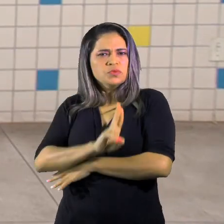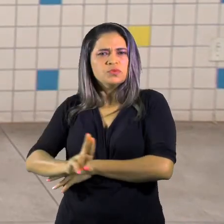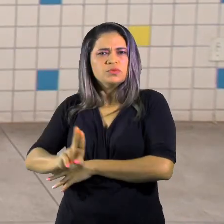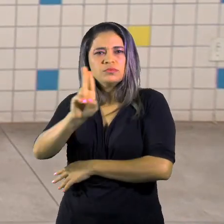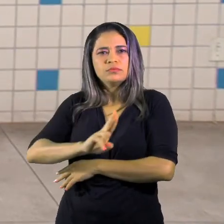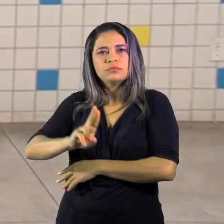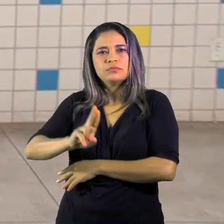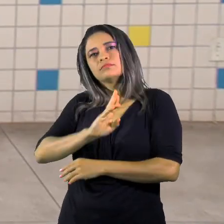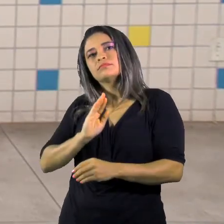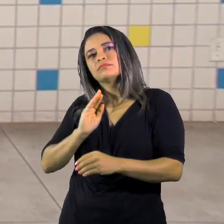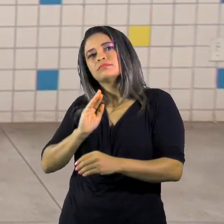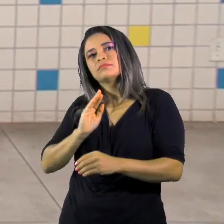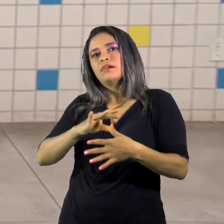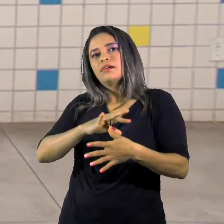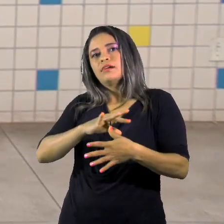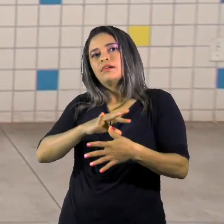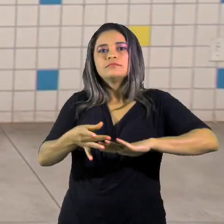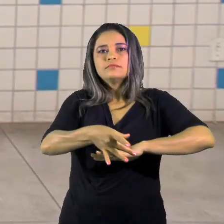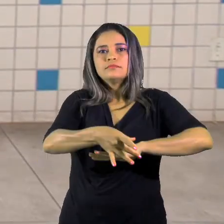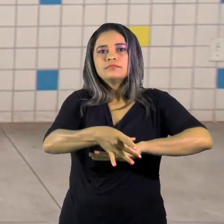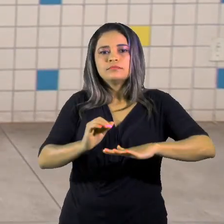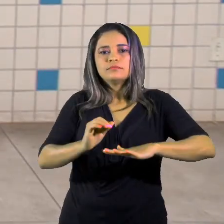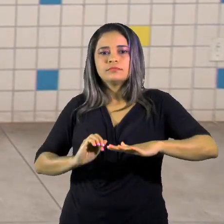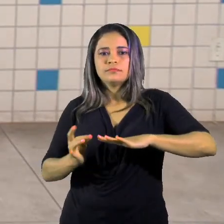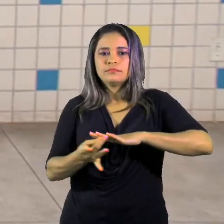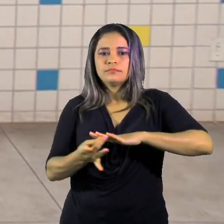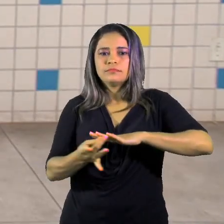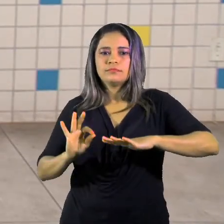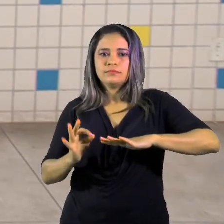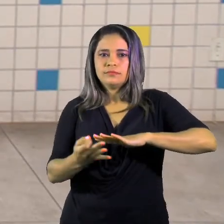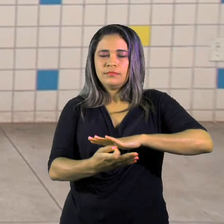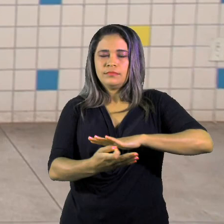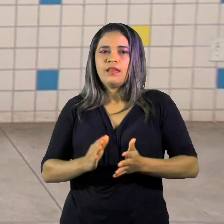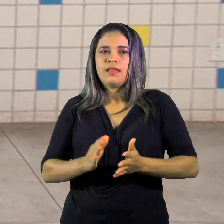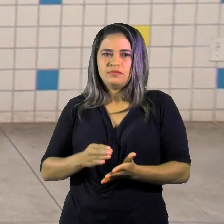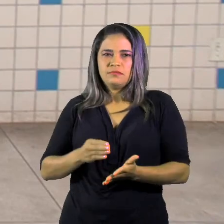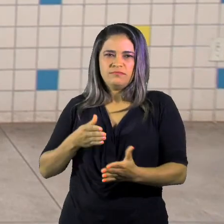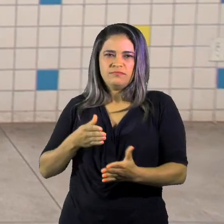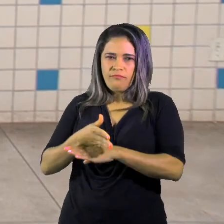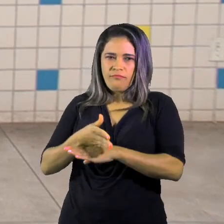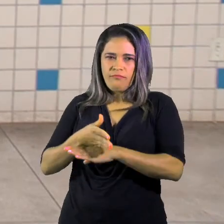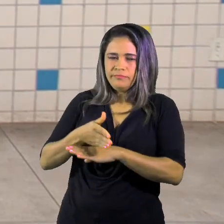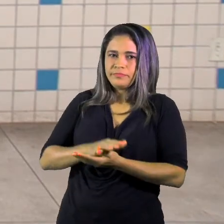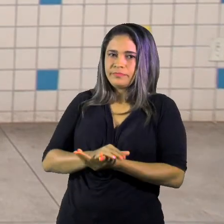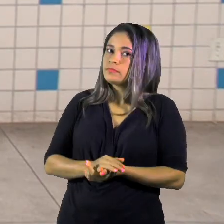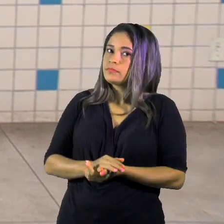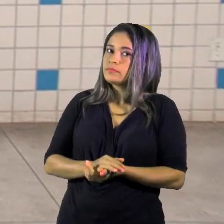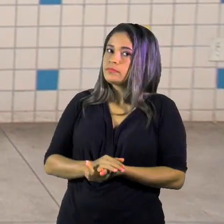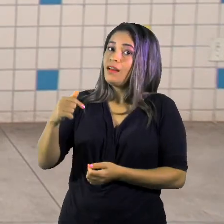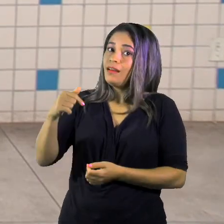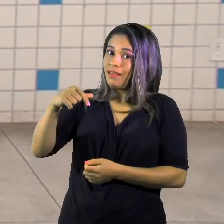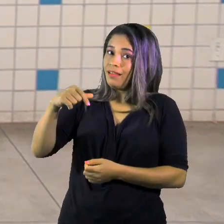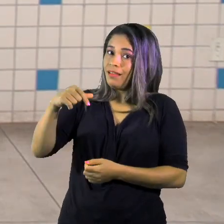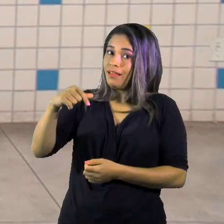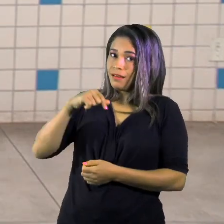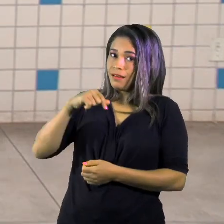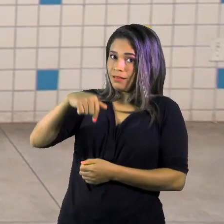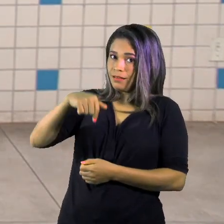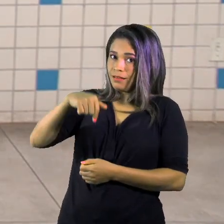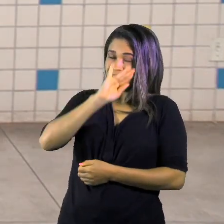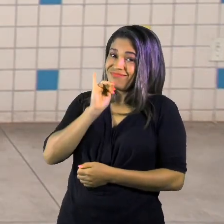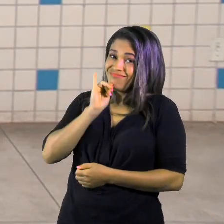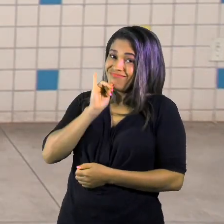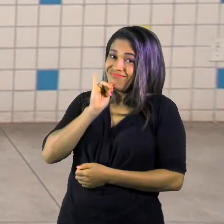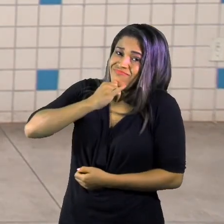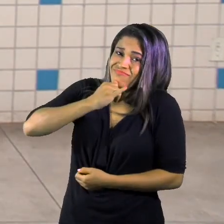redes sociais de forma efetiva. Nós temos também no Brasil, infelizmente, nós temos também no